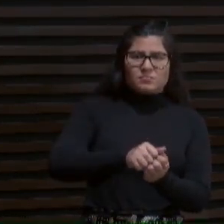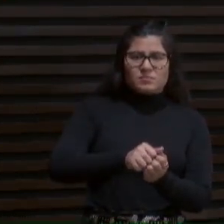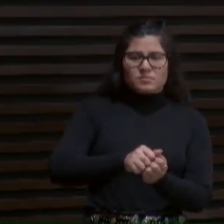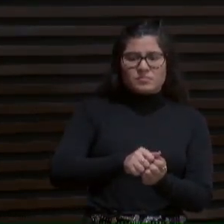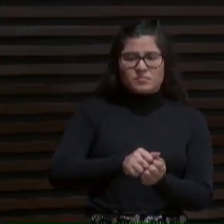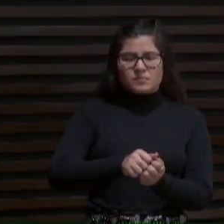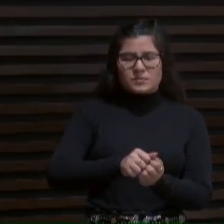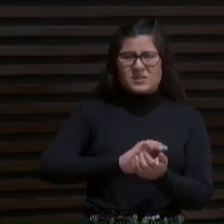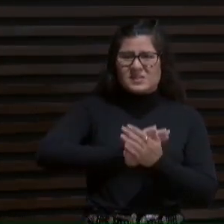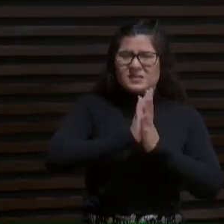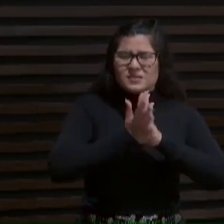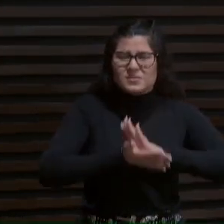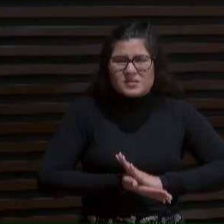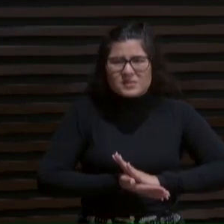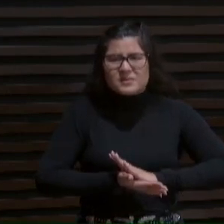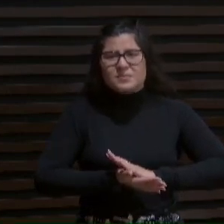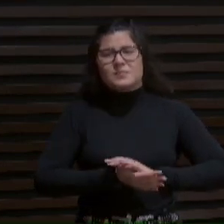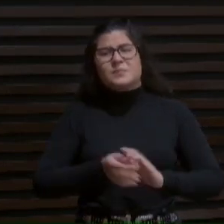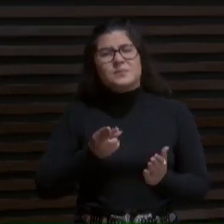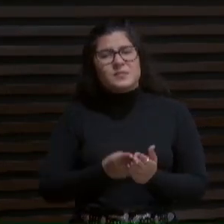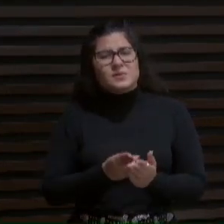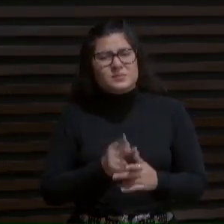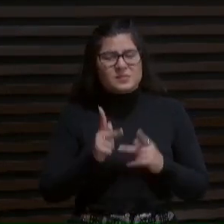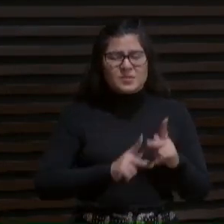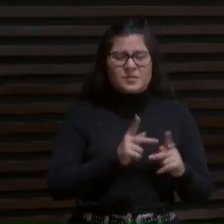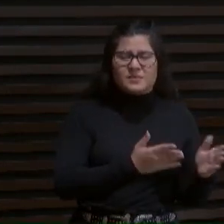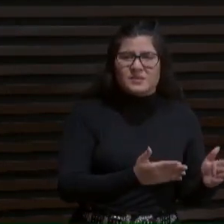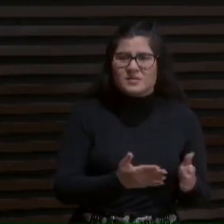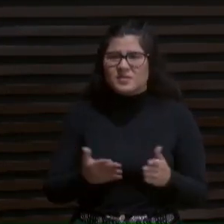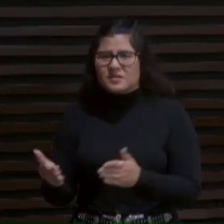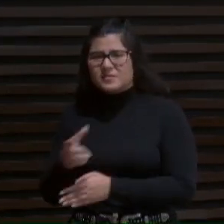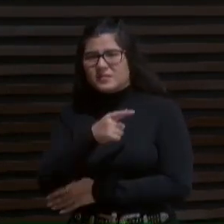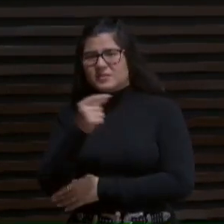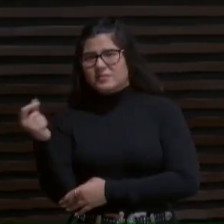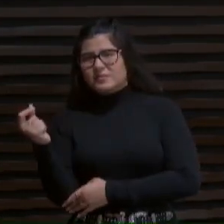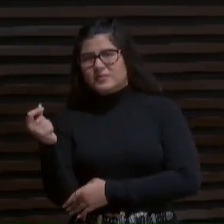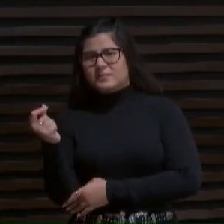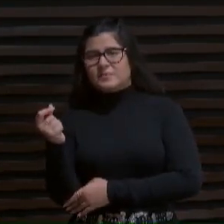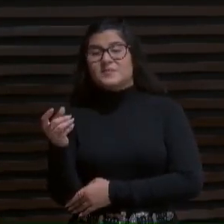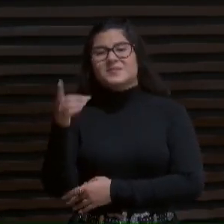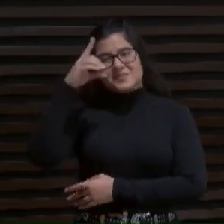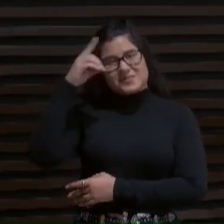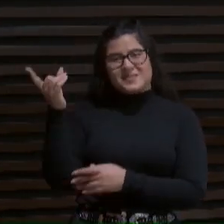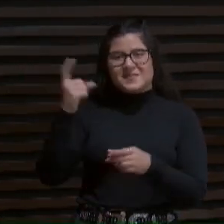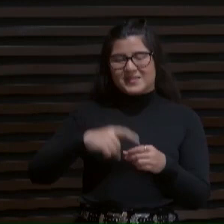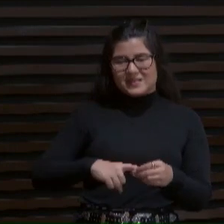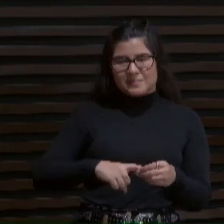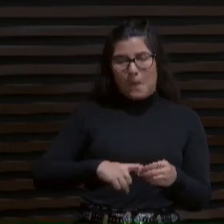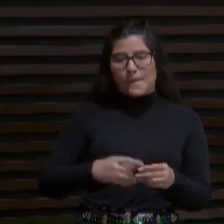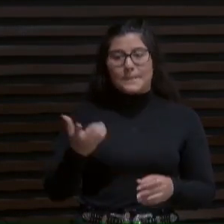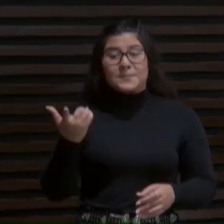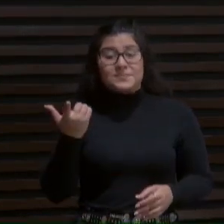mesmo com a destruição, e mesmo com o povo sendo levado embora daqui, um dia eles voltarão e